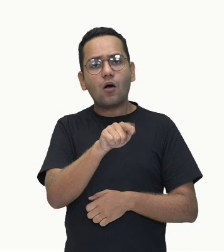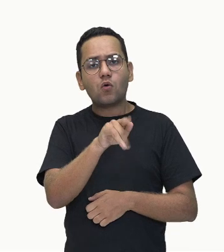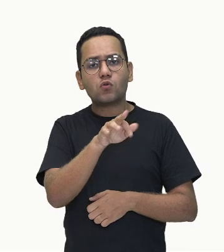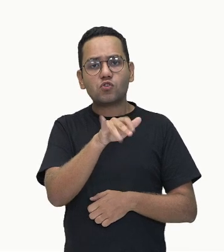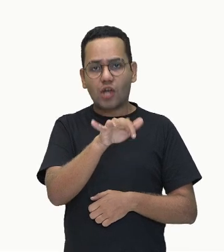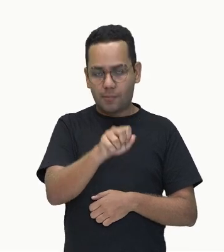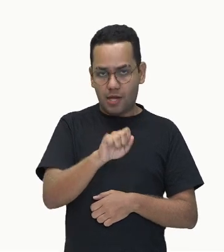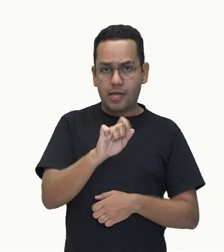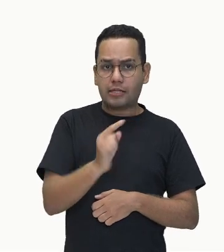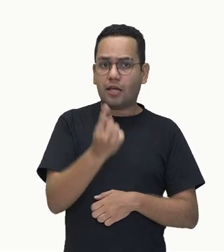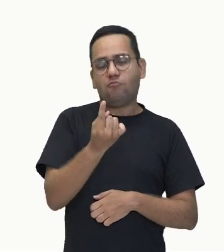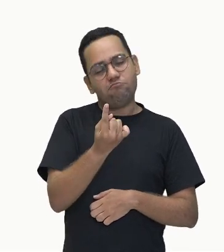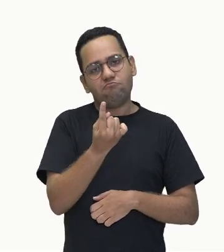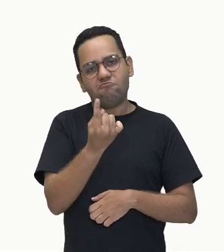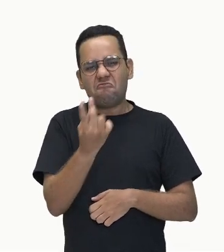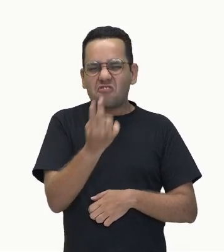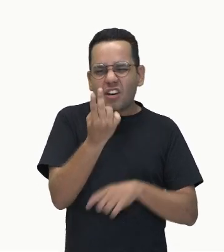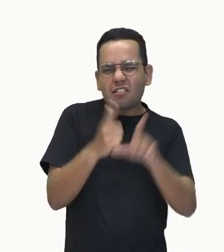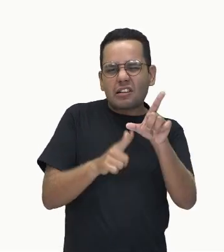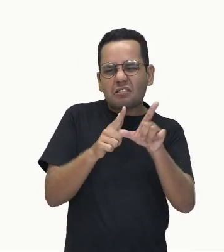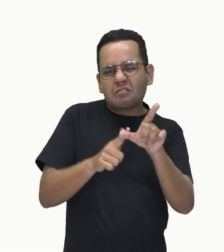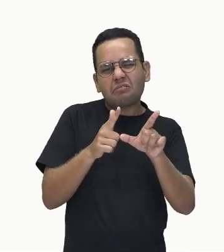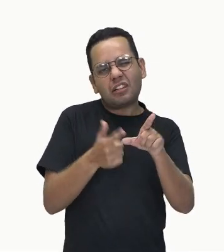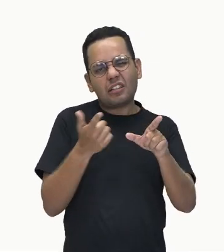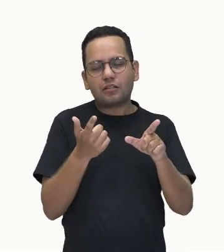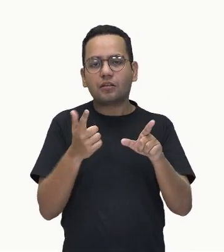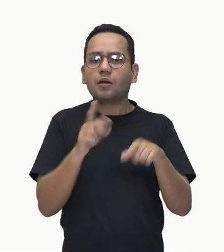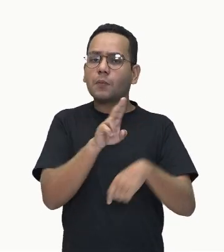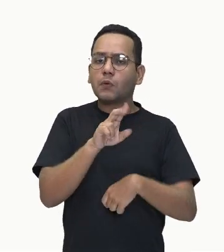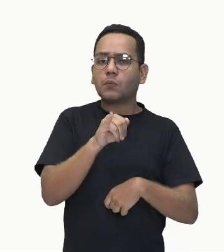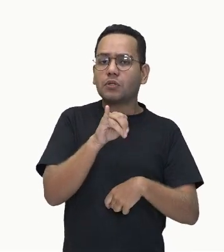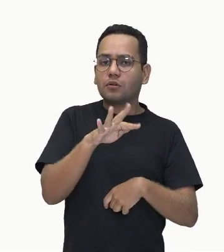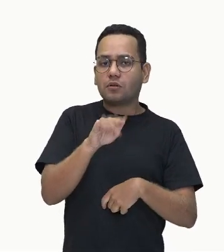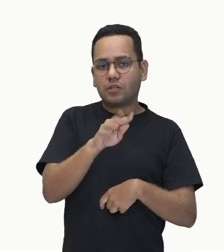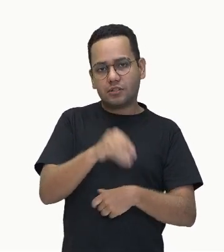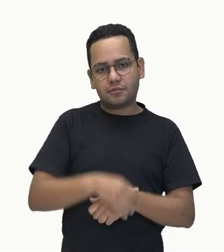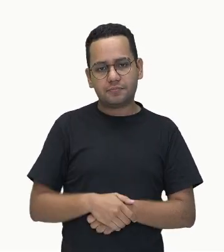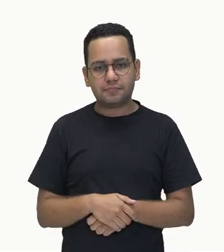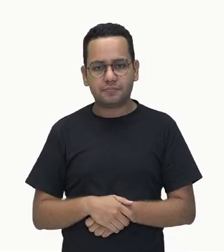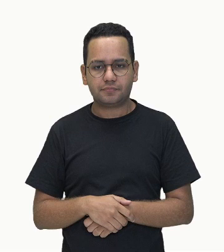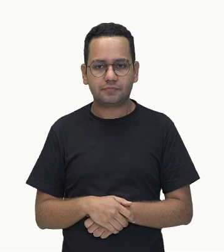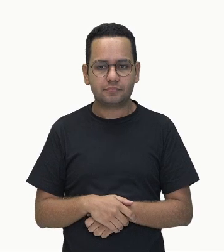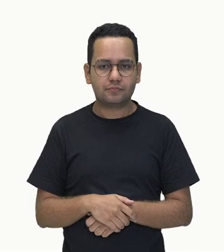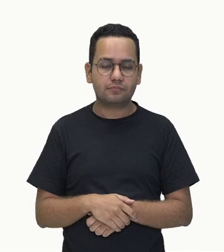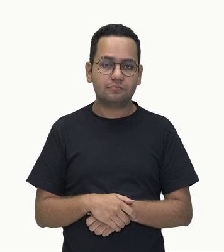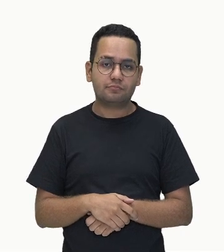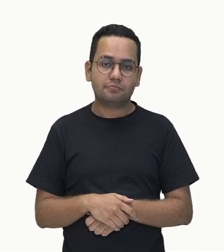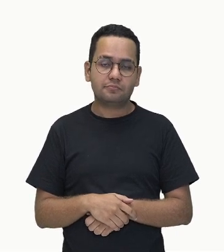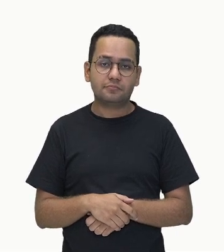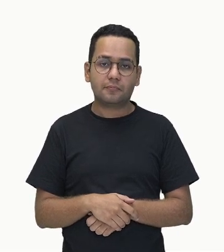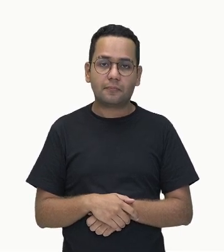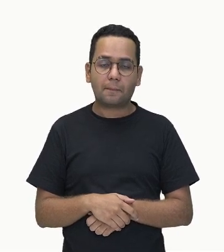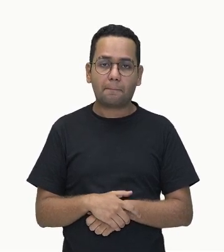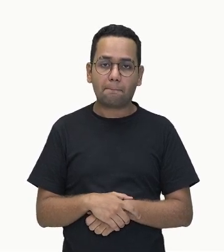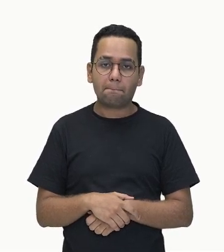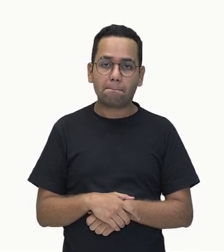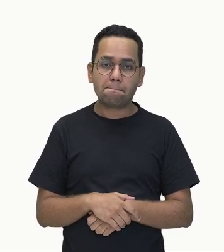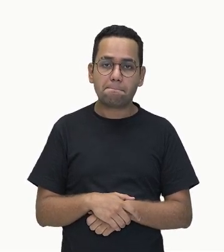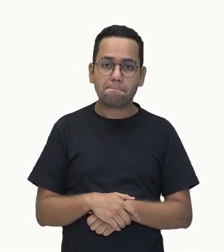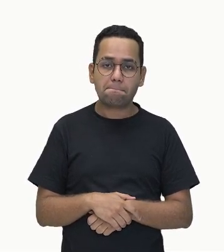desconhecido chamado de incógnita e representado geralmente por uma letra